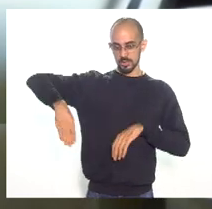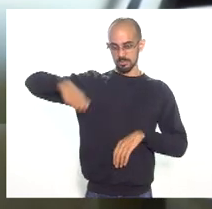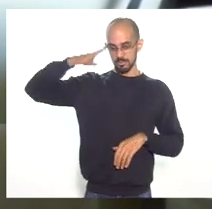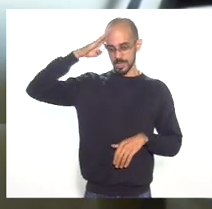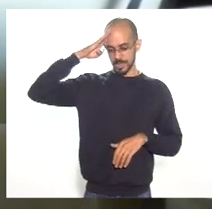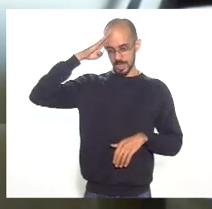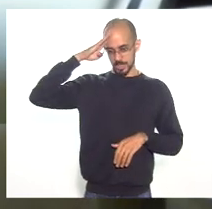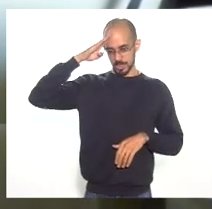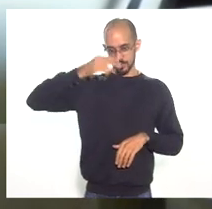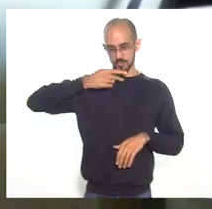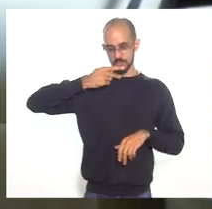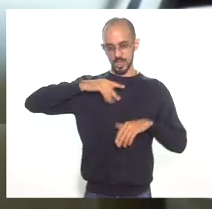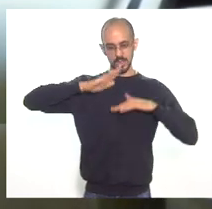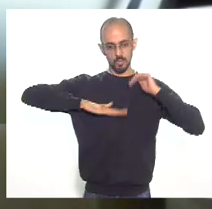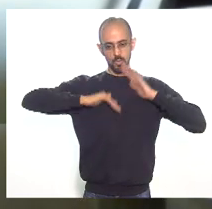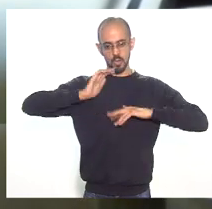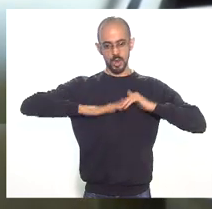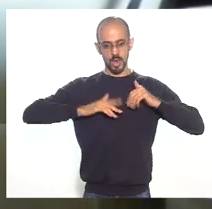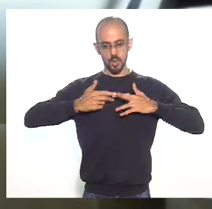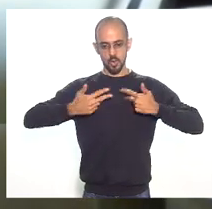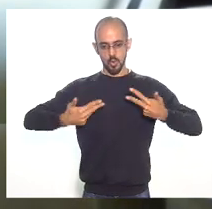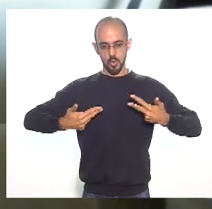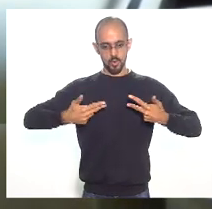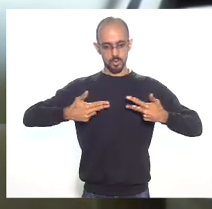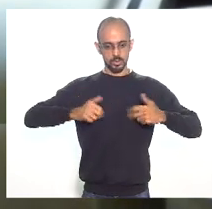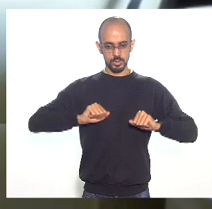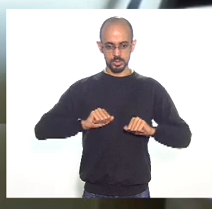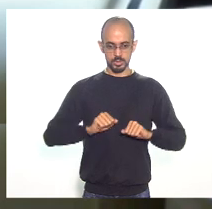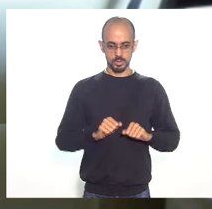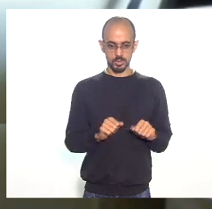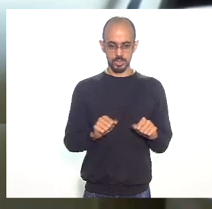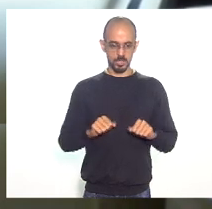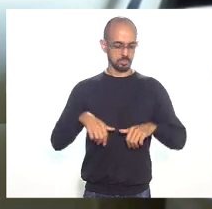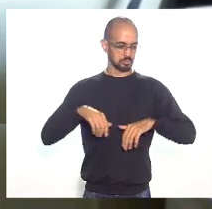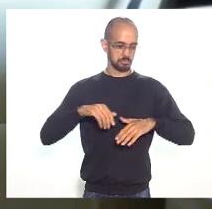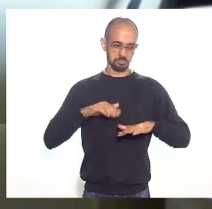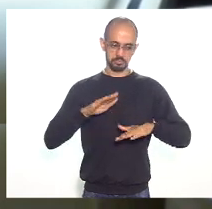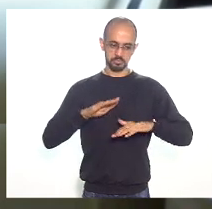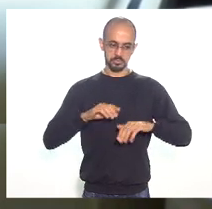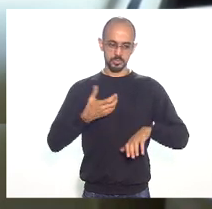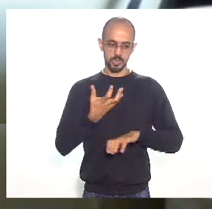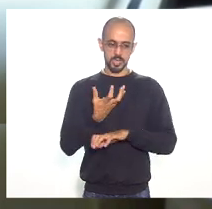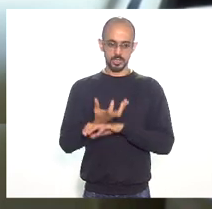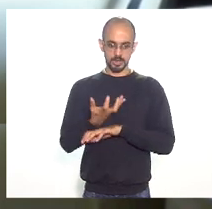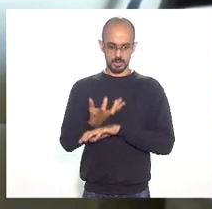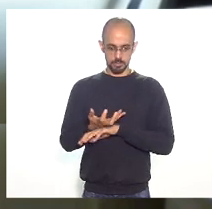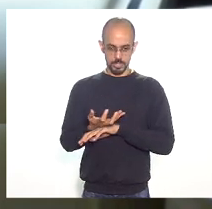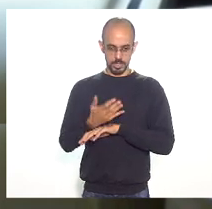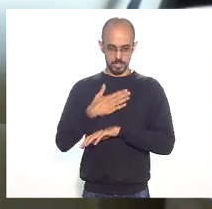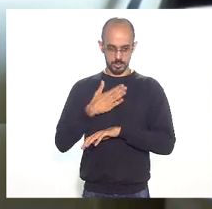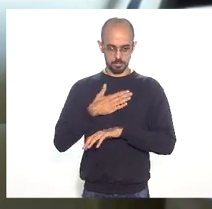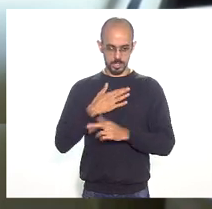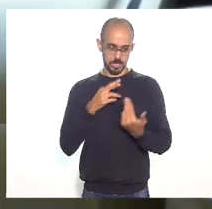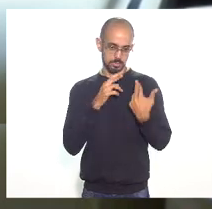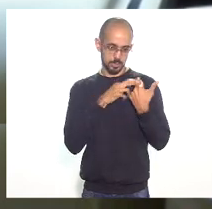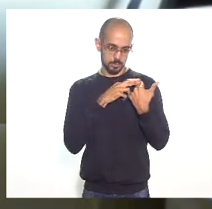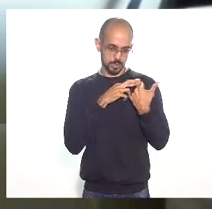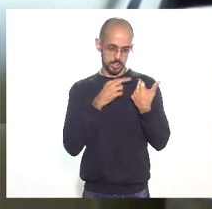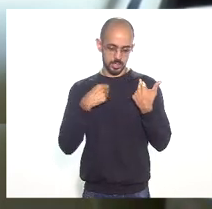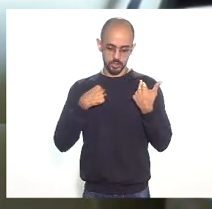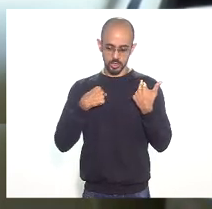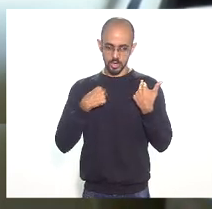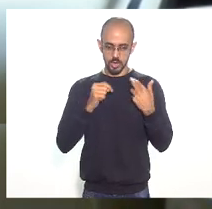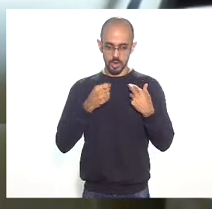falei o que quis e bem entender tendo a ver com a disciplina que eu ministrava assim posto pela